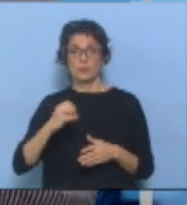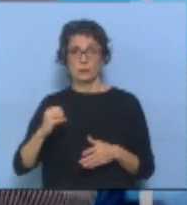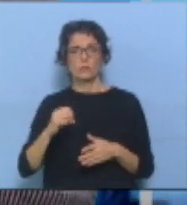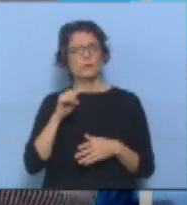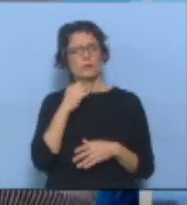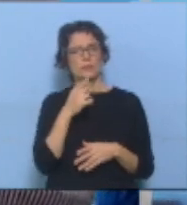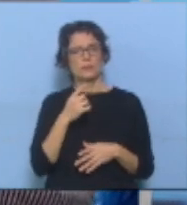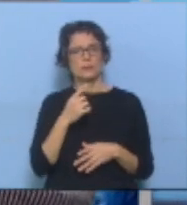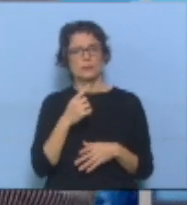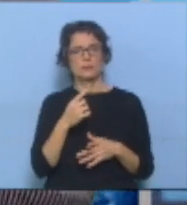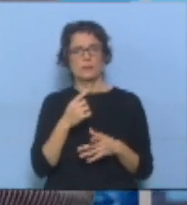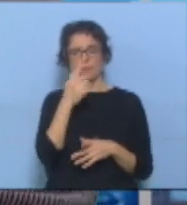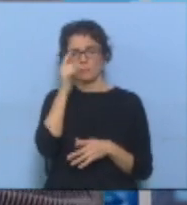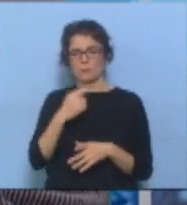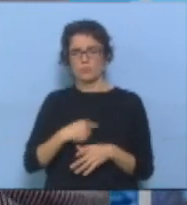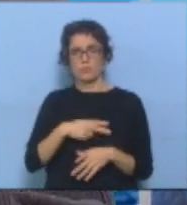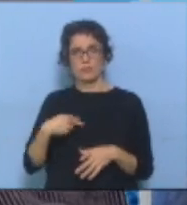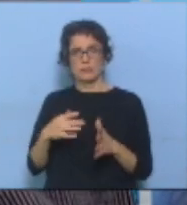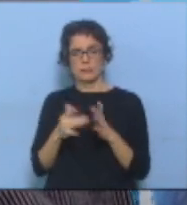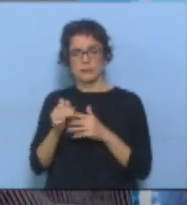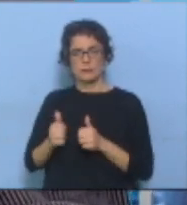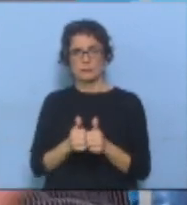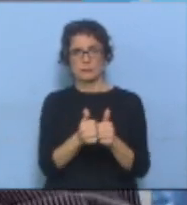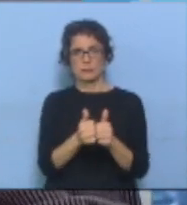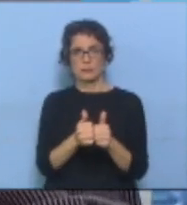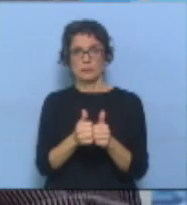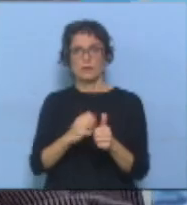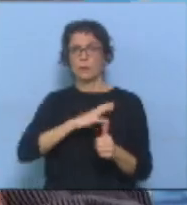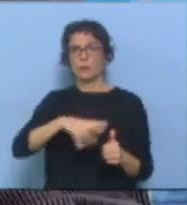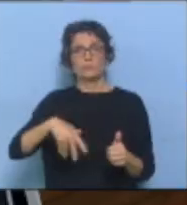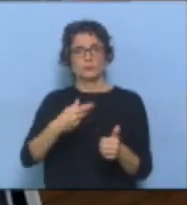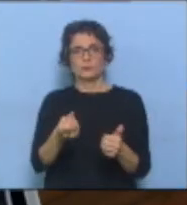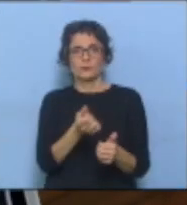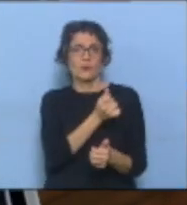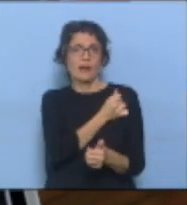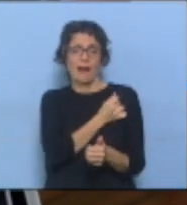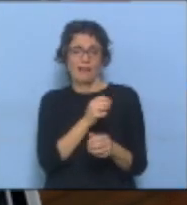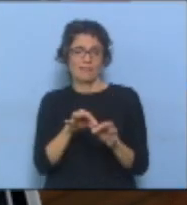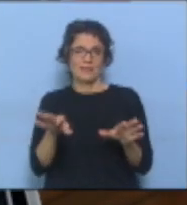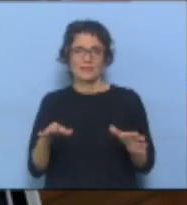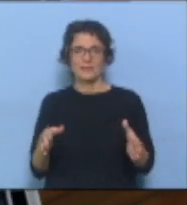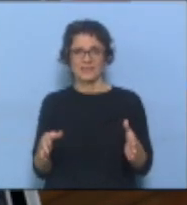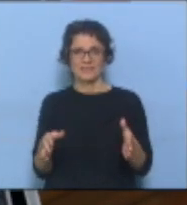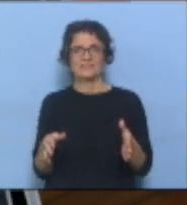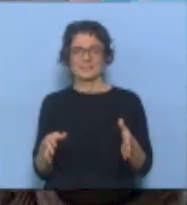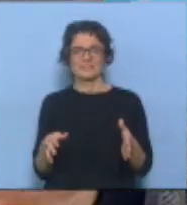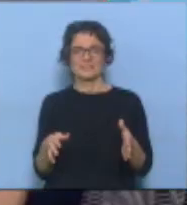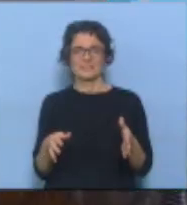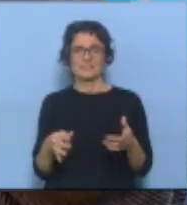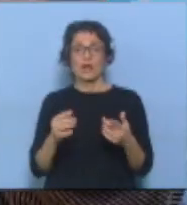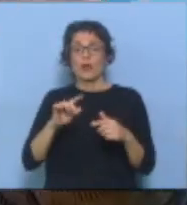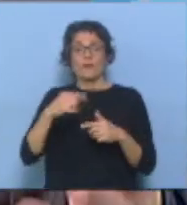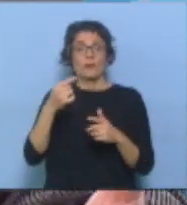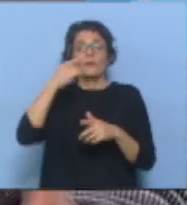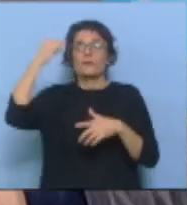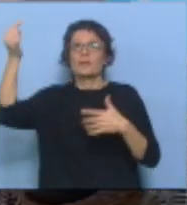toda a terra é uma pátria. Nós estamos sempre a jogar em casa. Toda a terra é uma pátria. Vamos de viagem e lá está um sítio